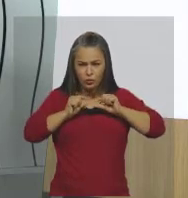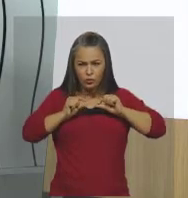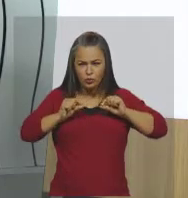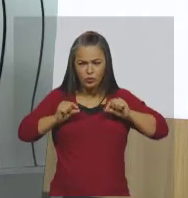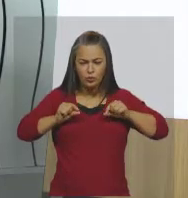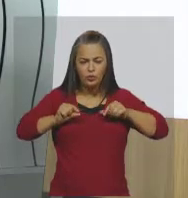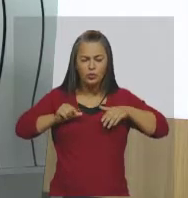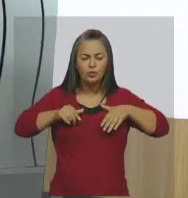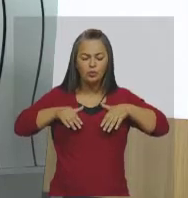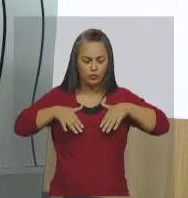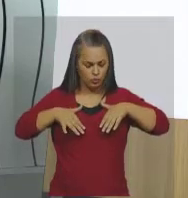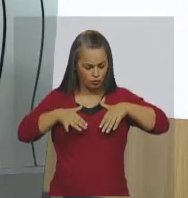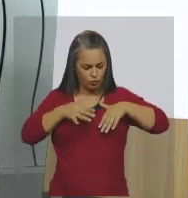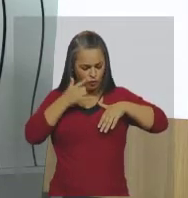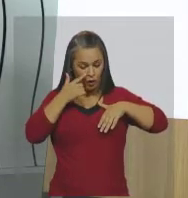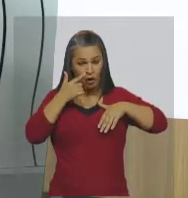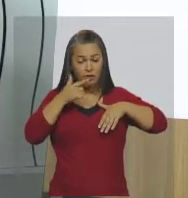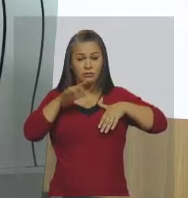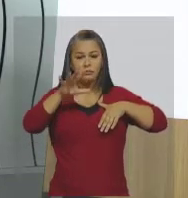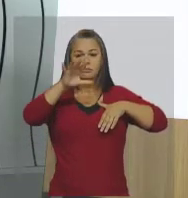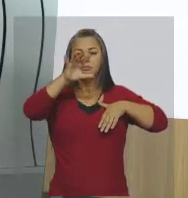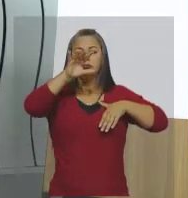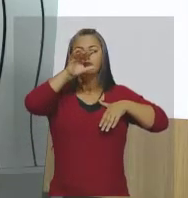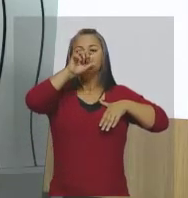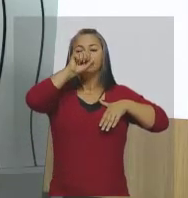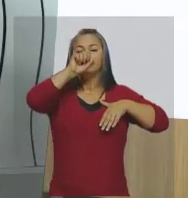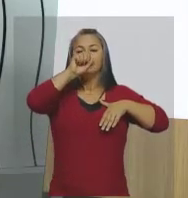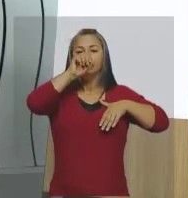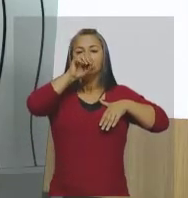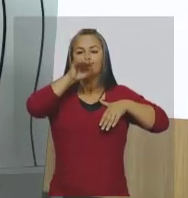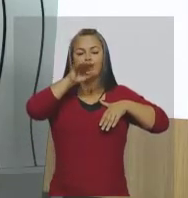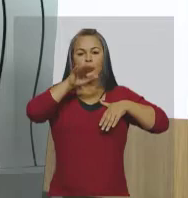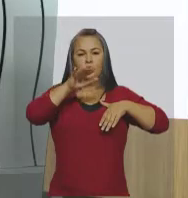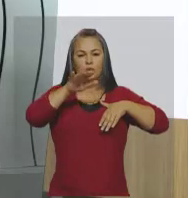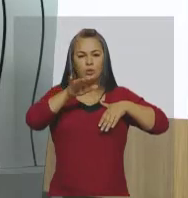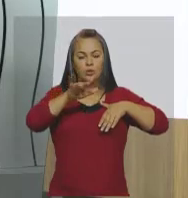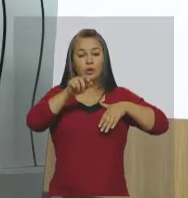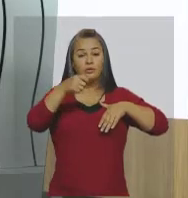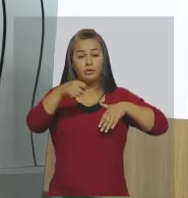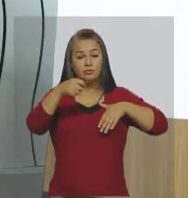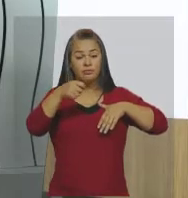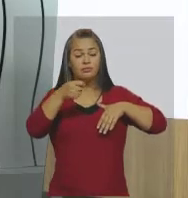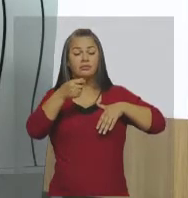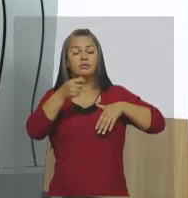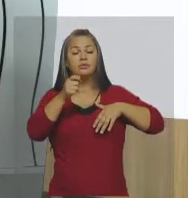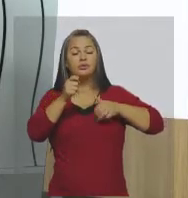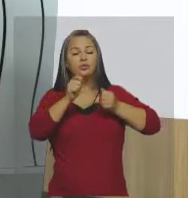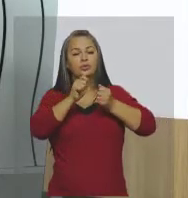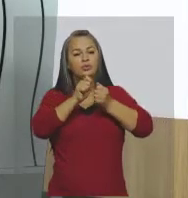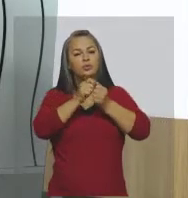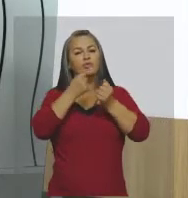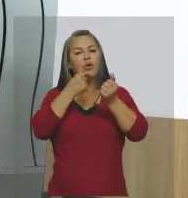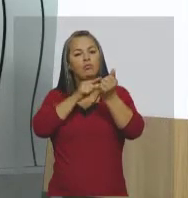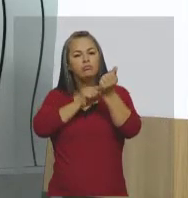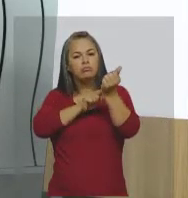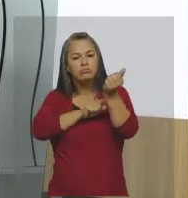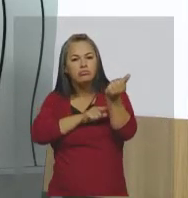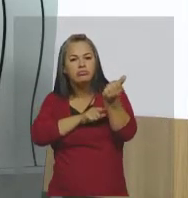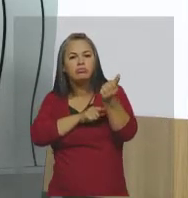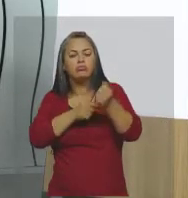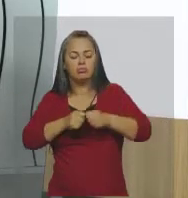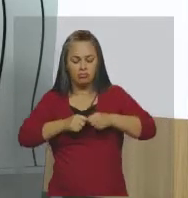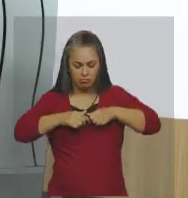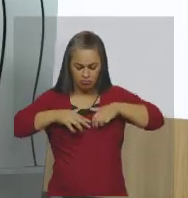e esse ar, esse oxigênio que você precisa colocar dentro do seu sangue, fica dentro dessas bolsas.